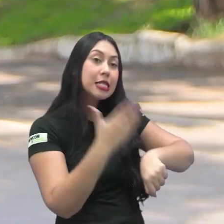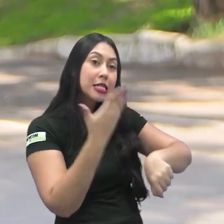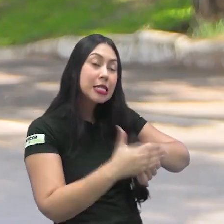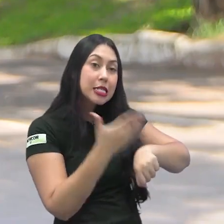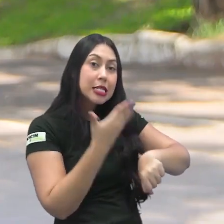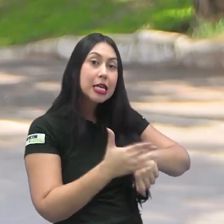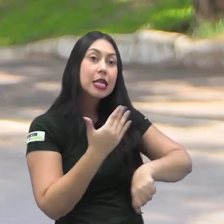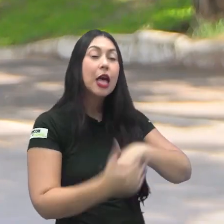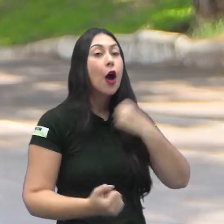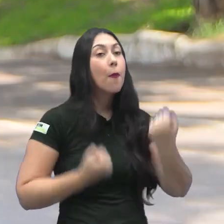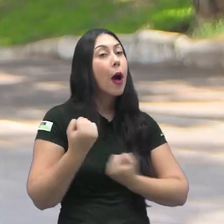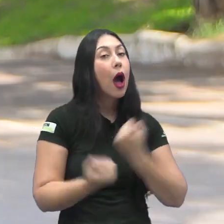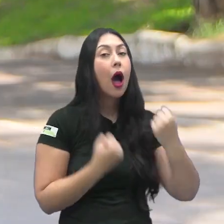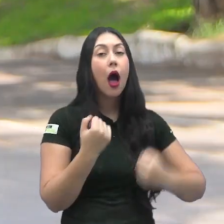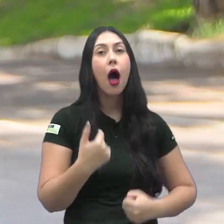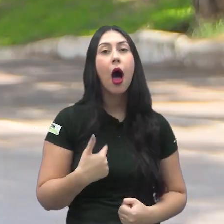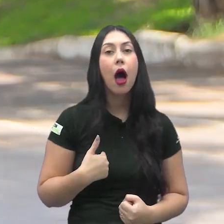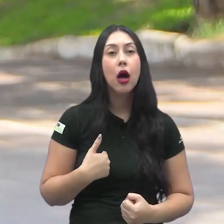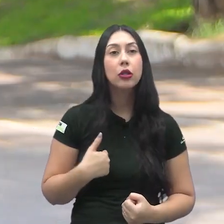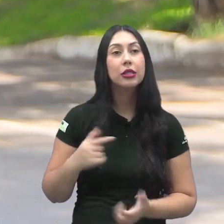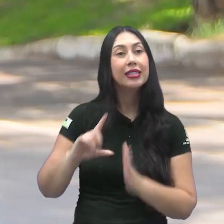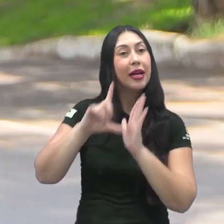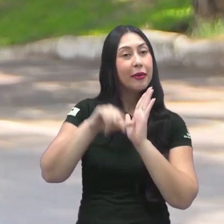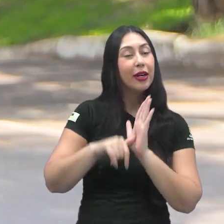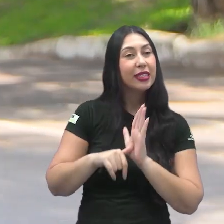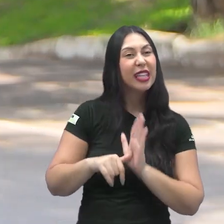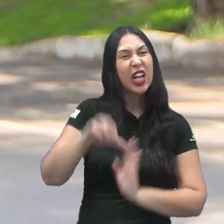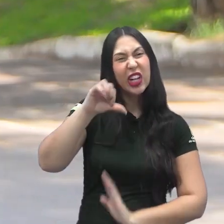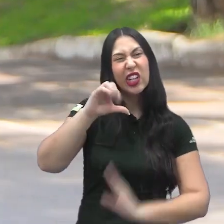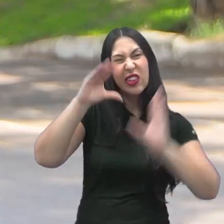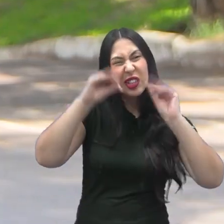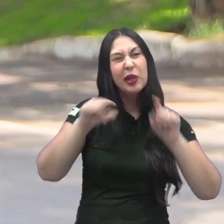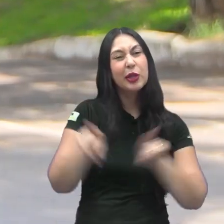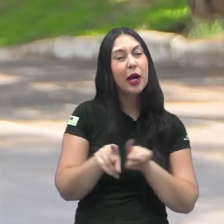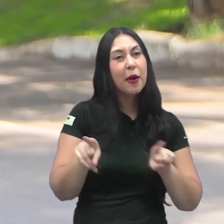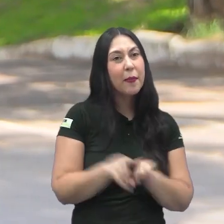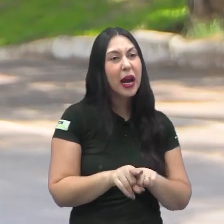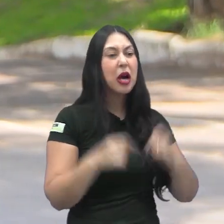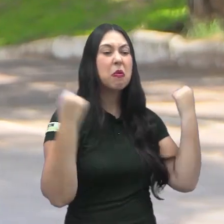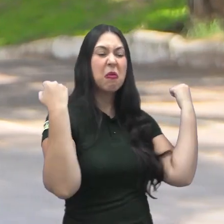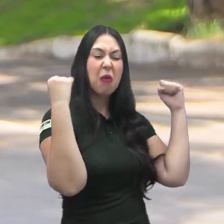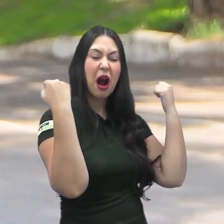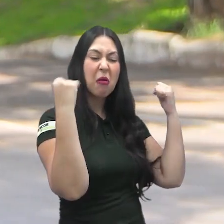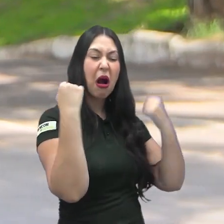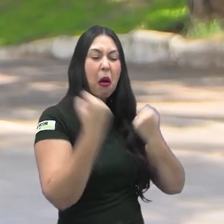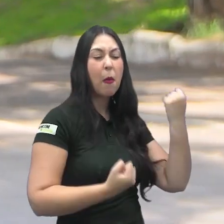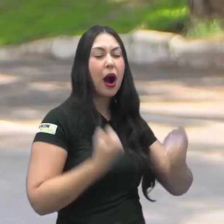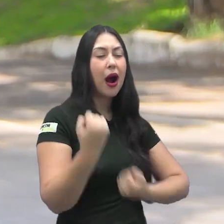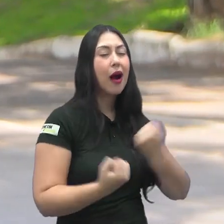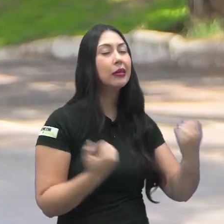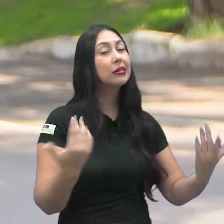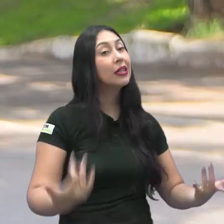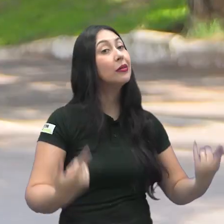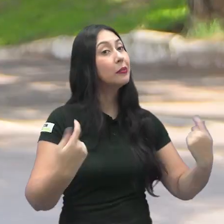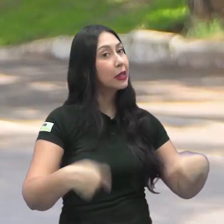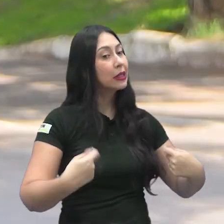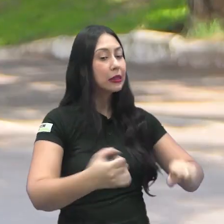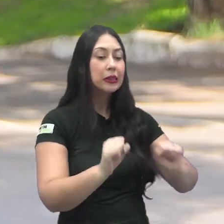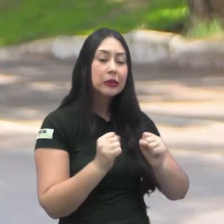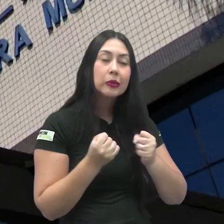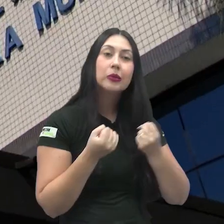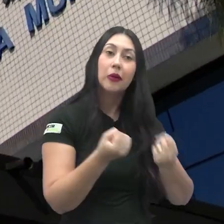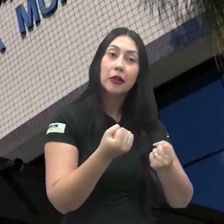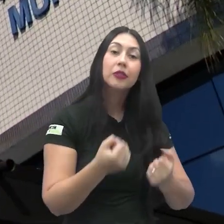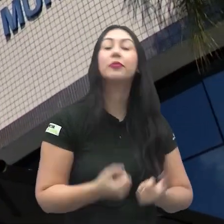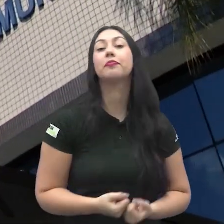tem que treinar, eu treino às 21, depois que eu saio do trabalho. Então você tem que, além de gostar, você tem que querer